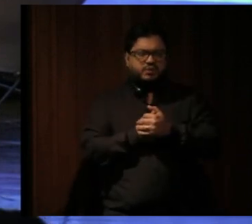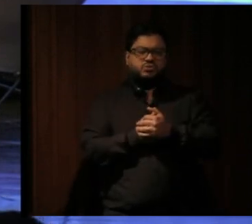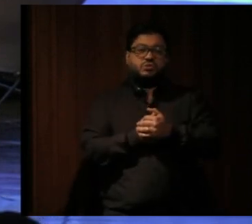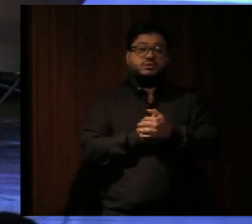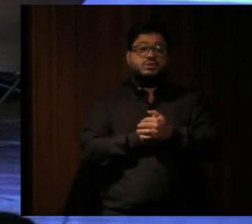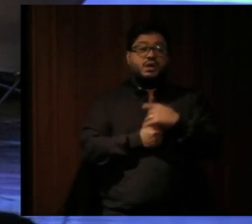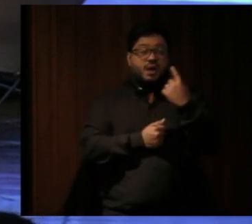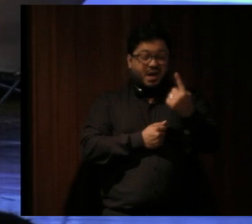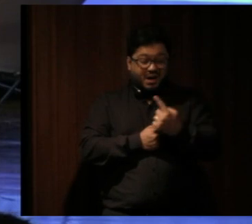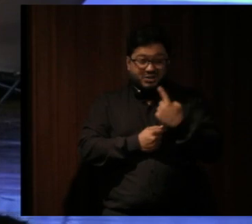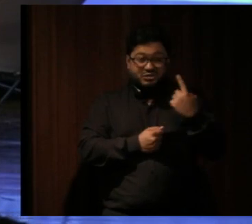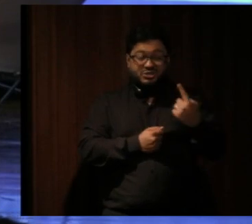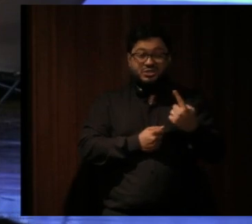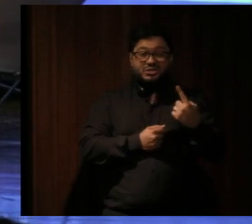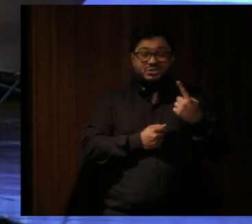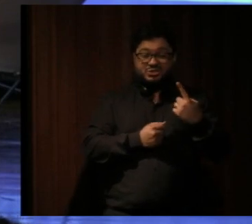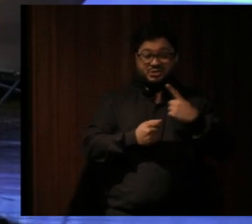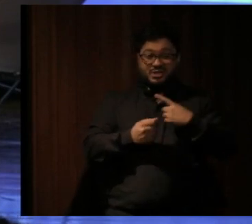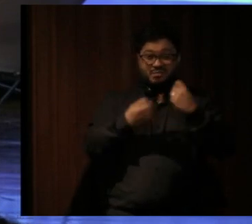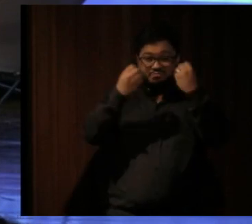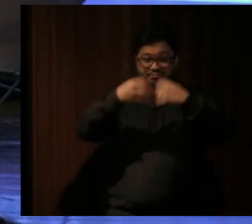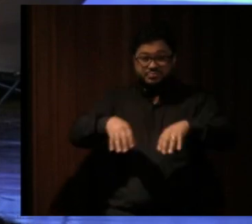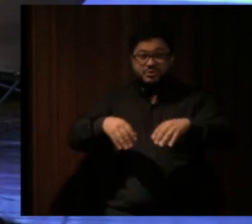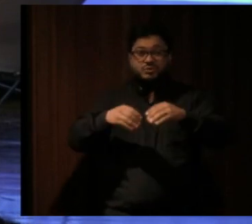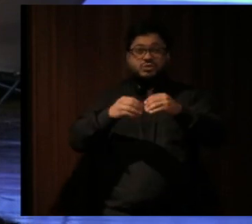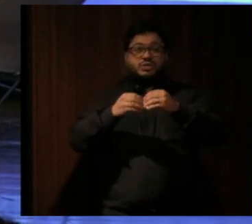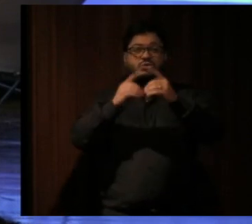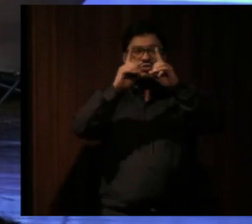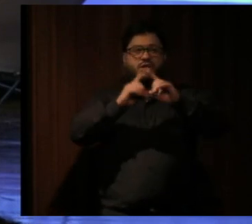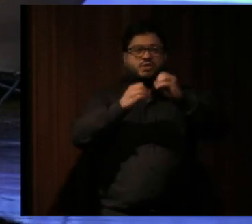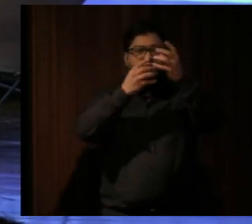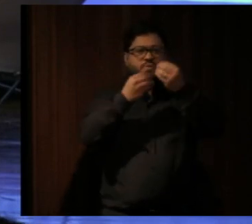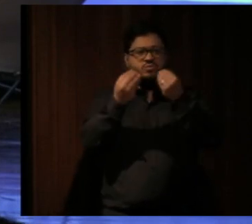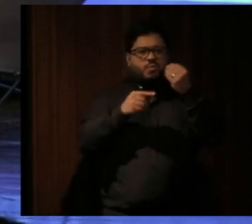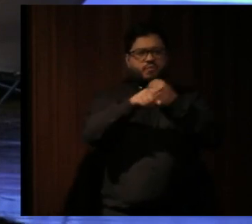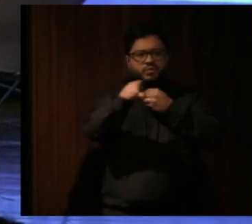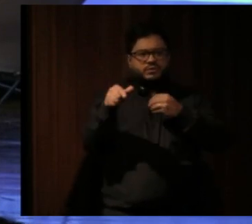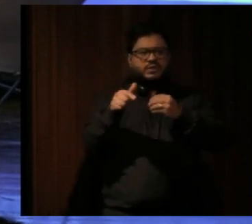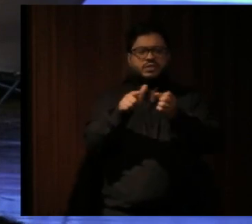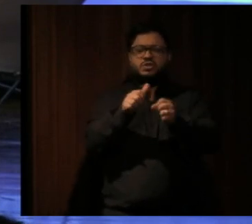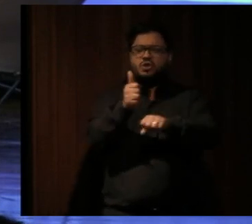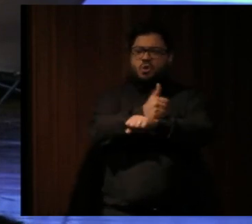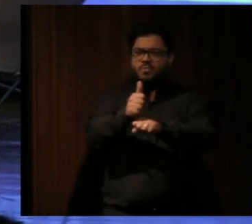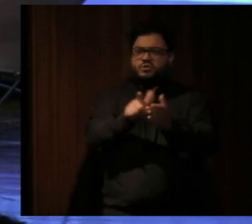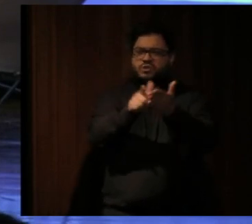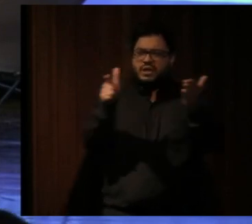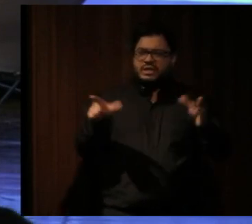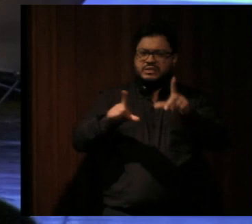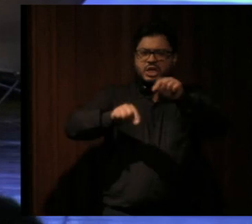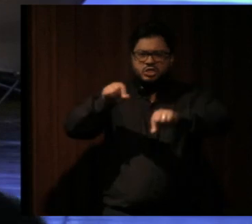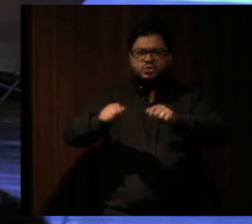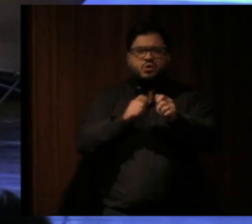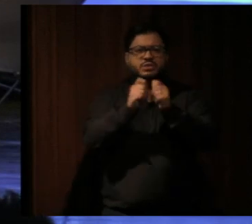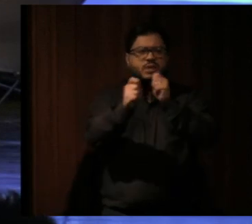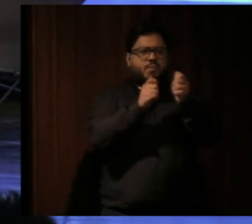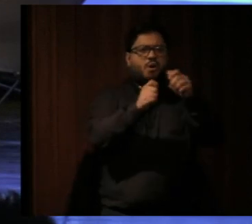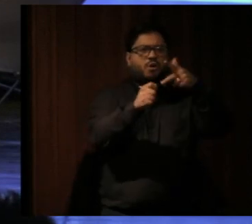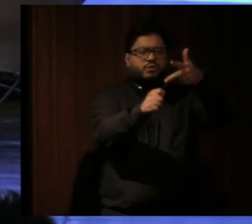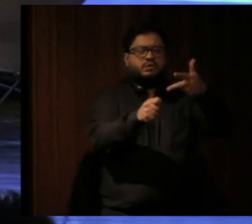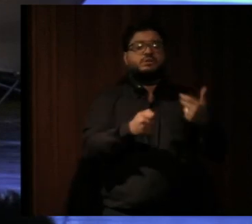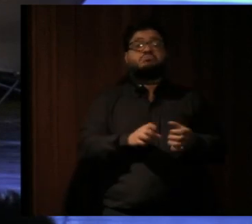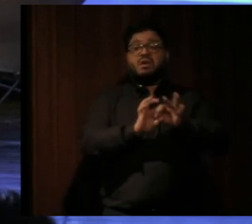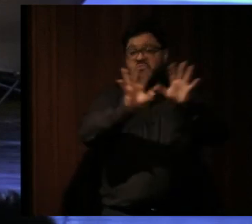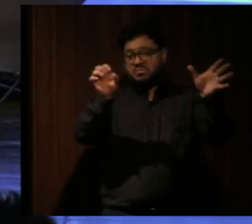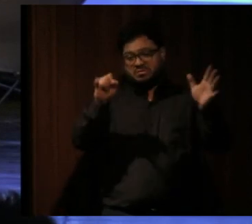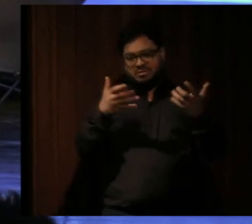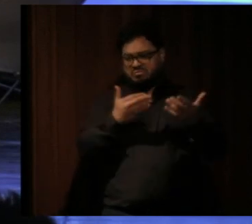gente tá ferindo esse direito à informação quer dizer como é que vocês como jornalistas editores repórteres sentem isso deixo à vontade aí para